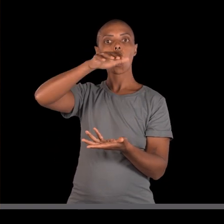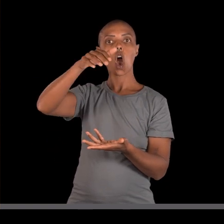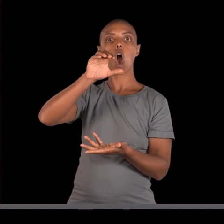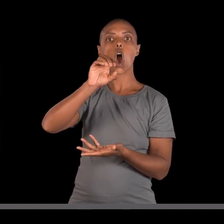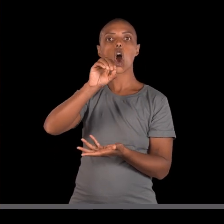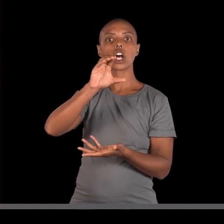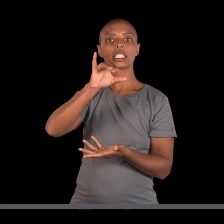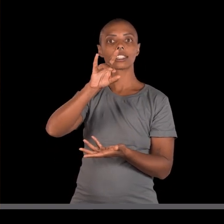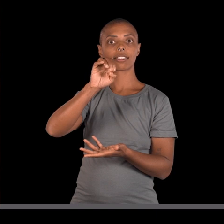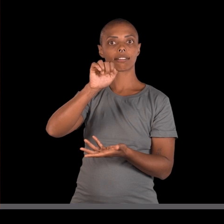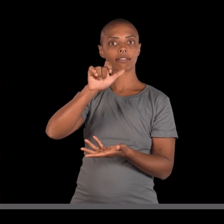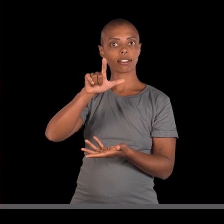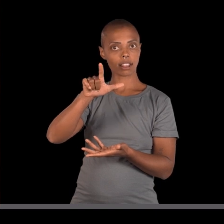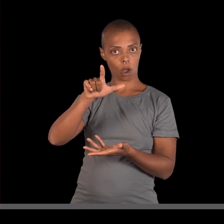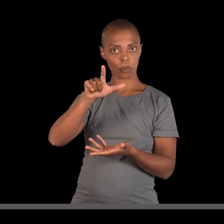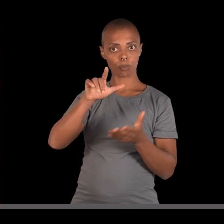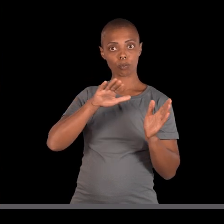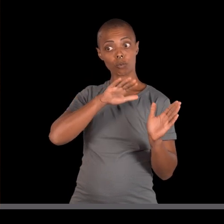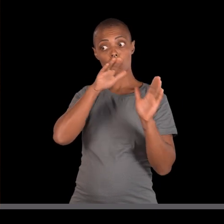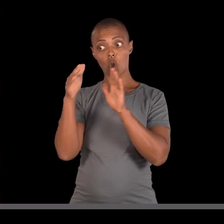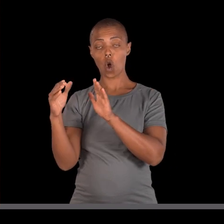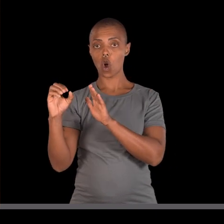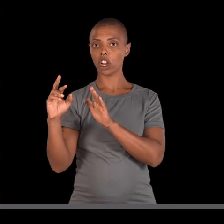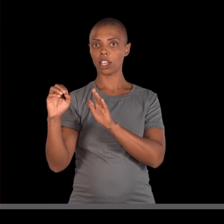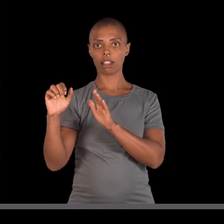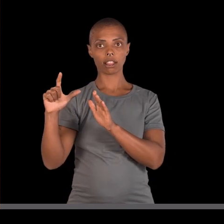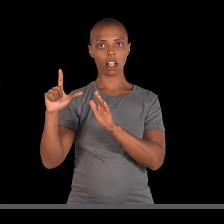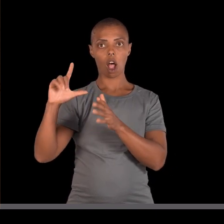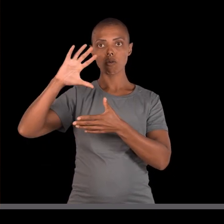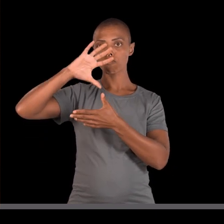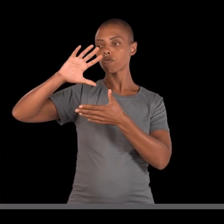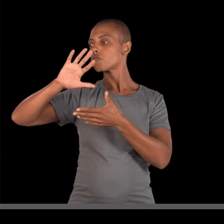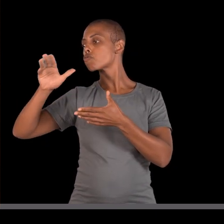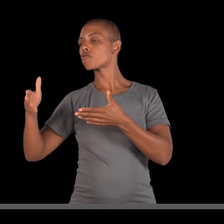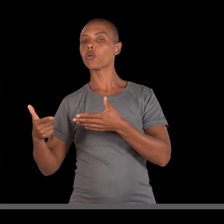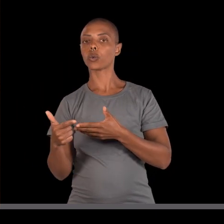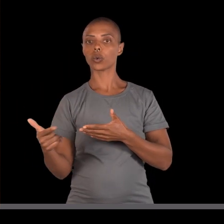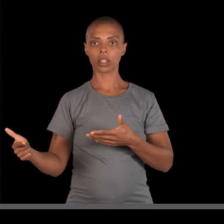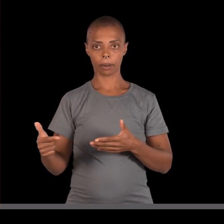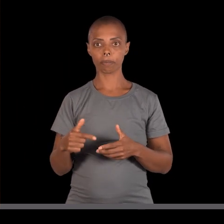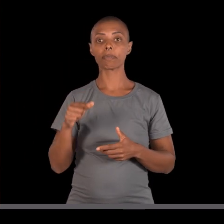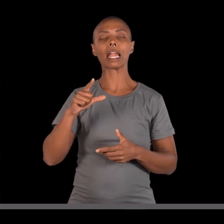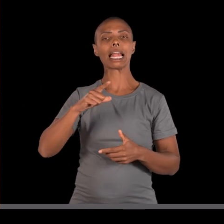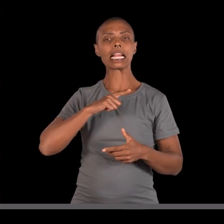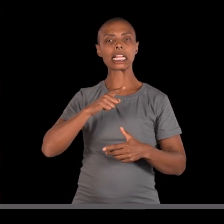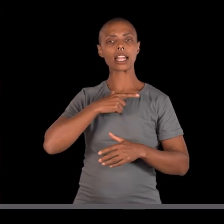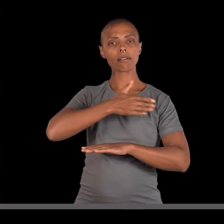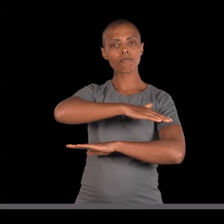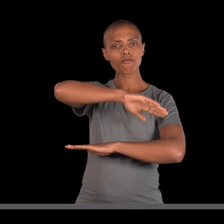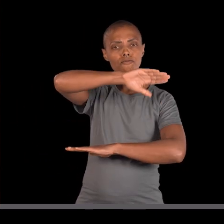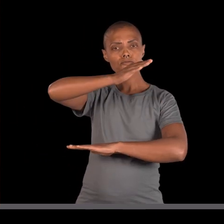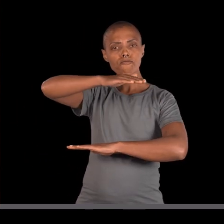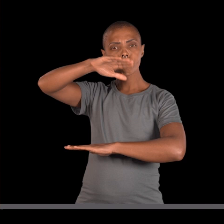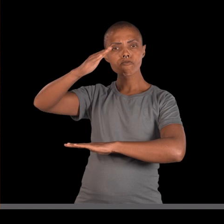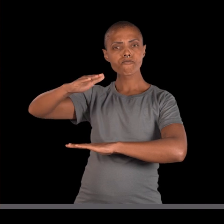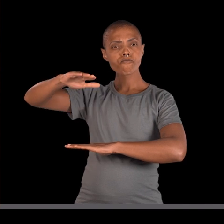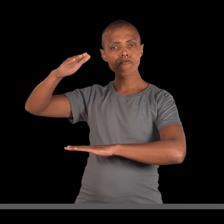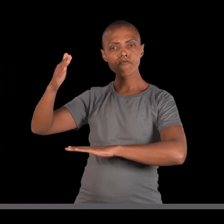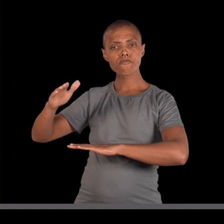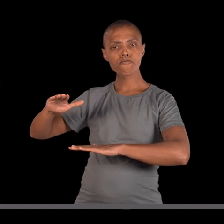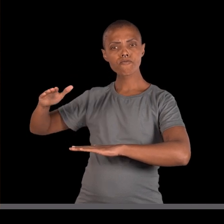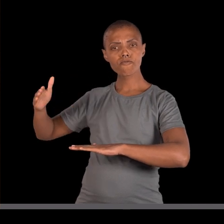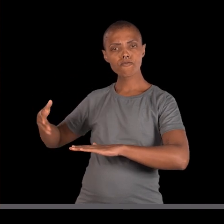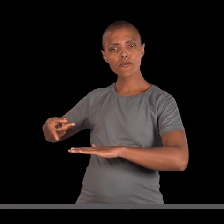não possui terras no hemisfério oriental. O continente americano apresenta grandes cadeias de montanhas,